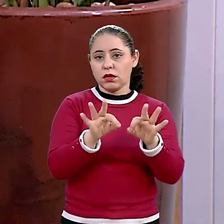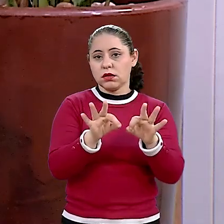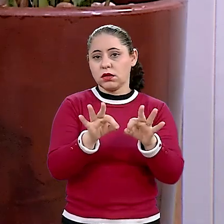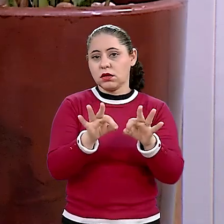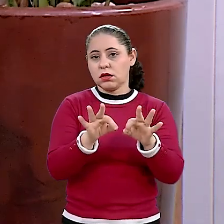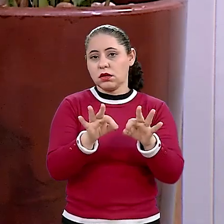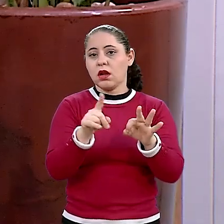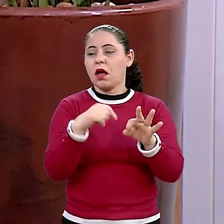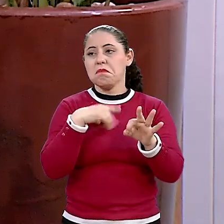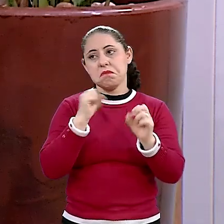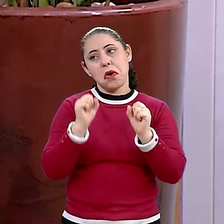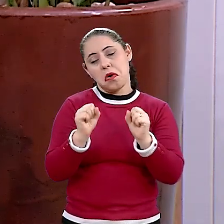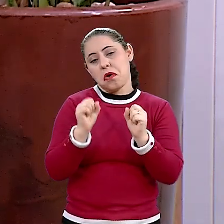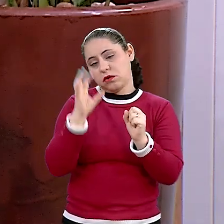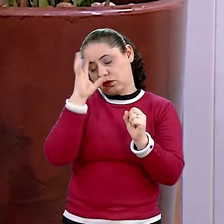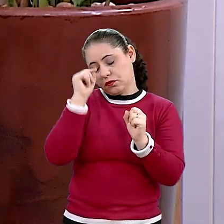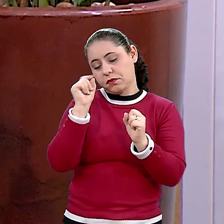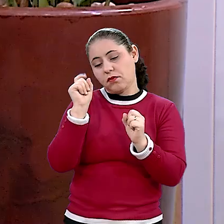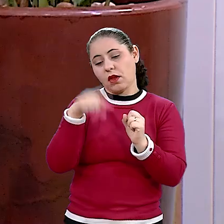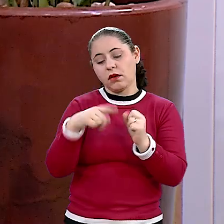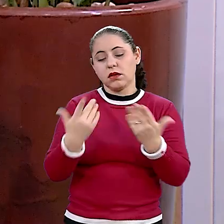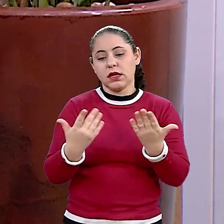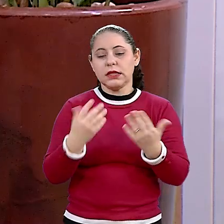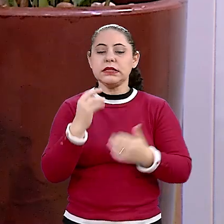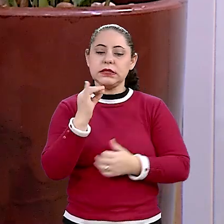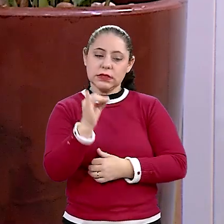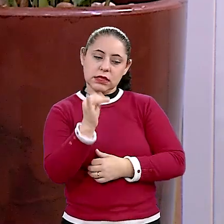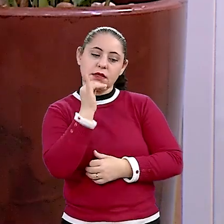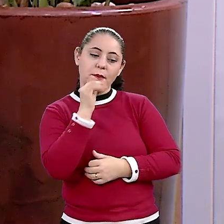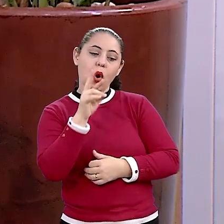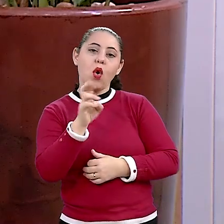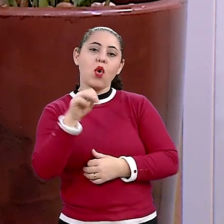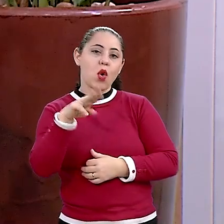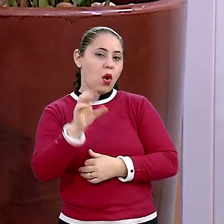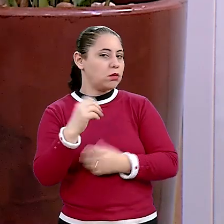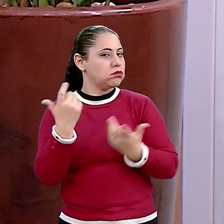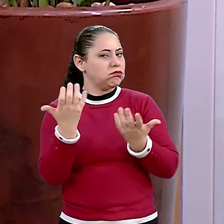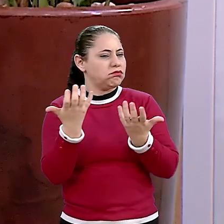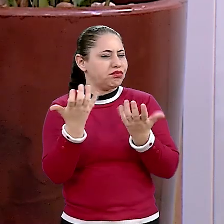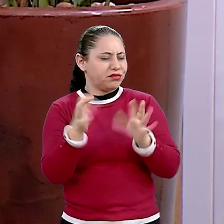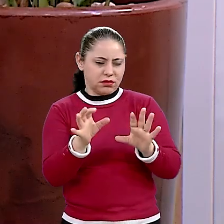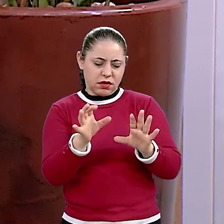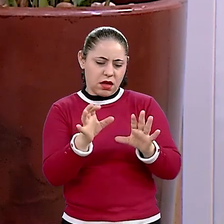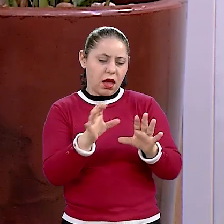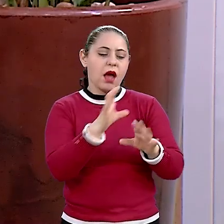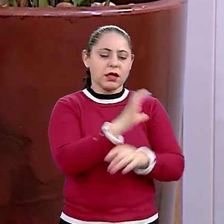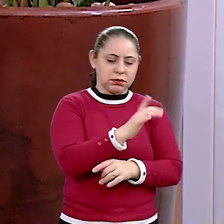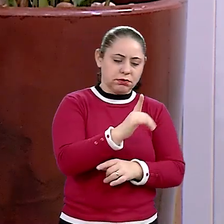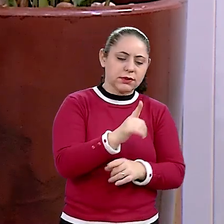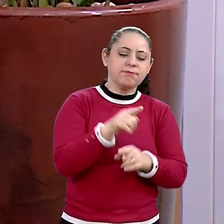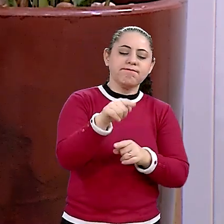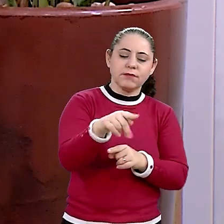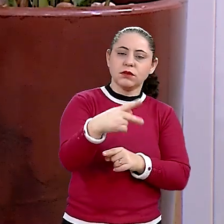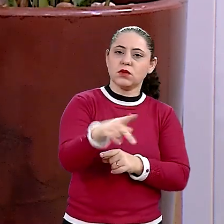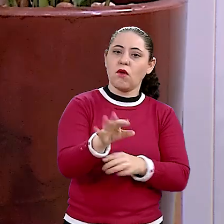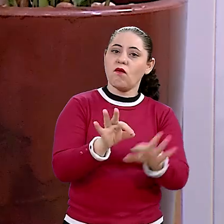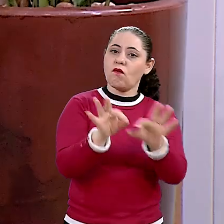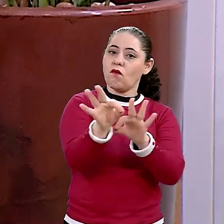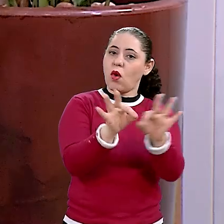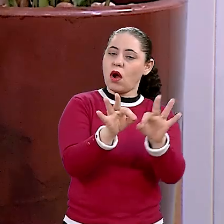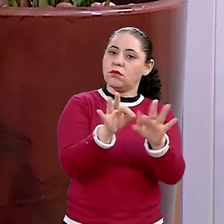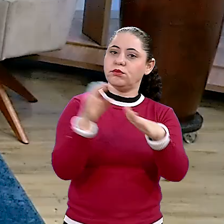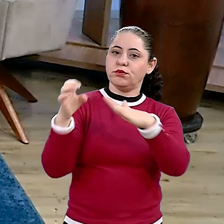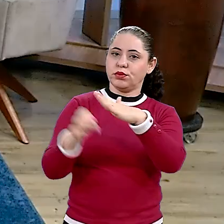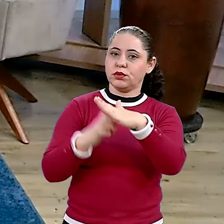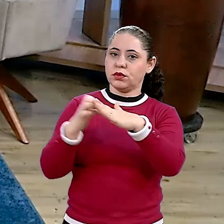E aí eu acho que uma possível solução seria o seguinte, já que a Rumo não quer operar esse ramal Campo Grande e Ponta Porã, que nós organizássemos